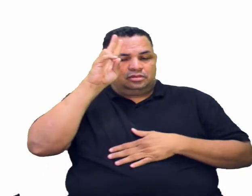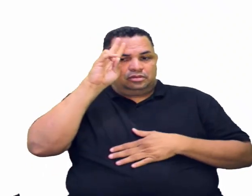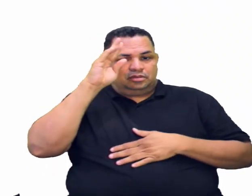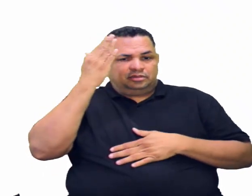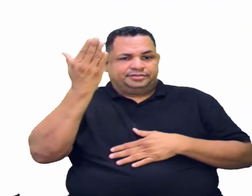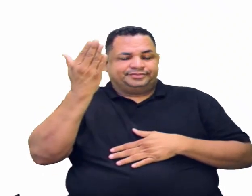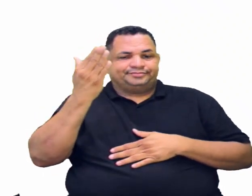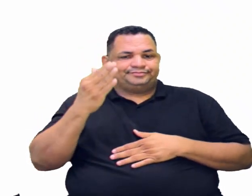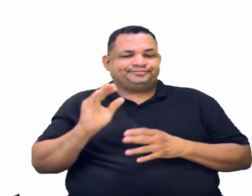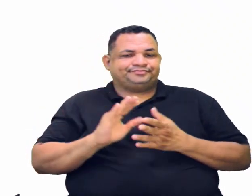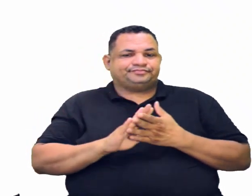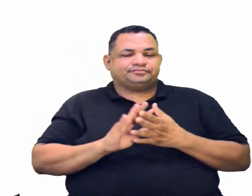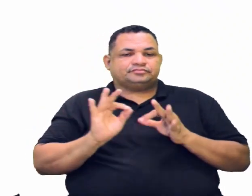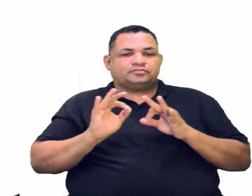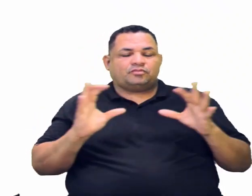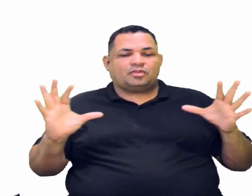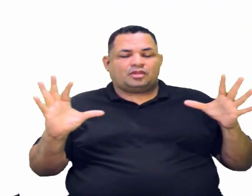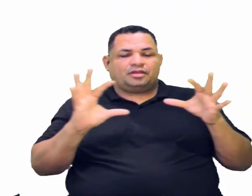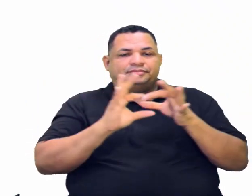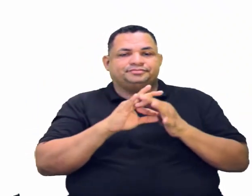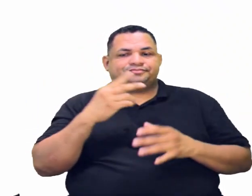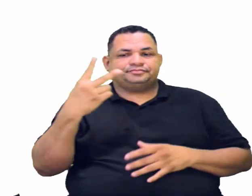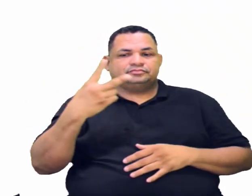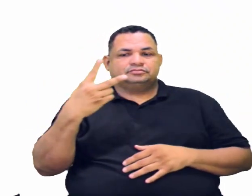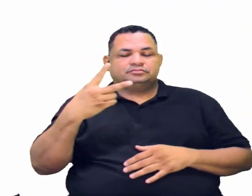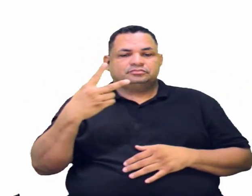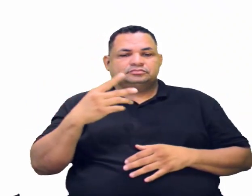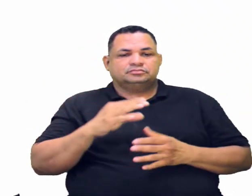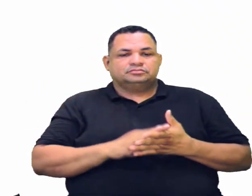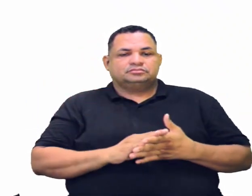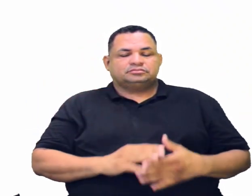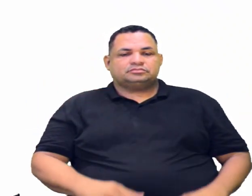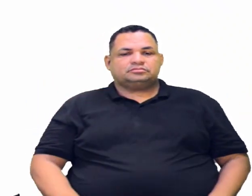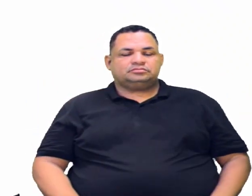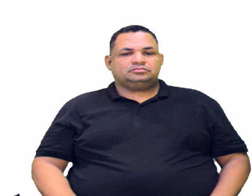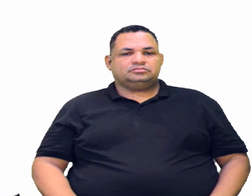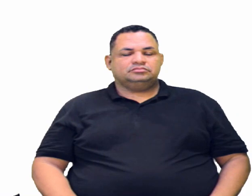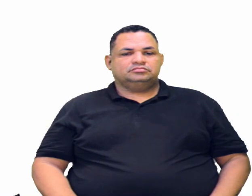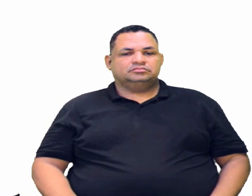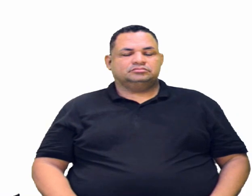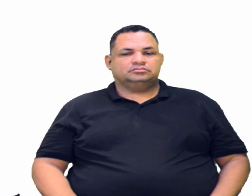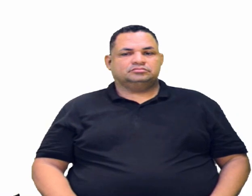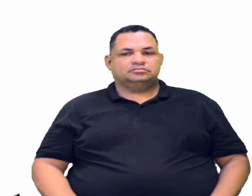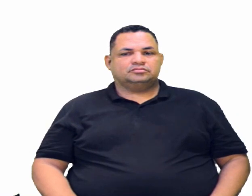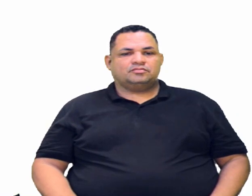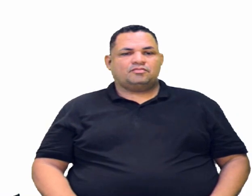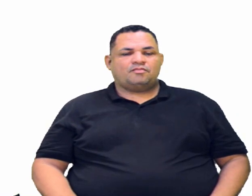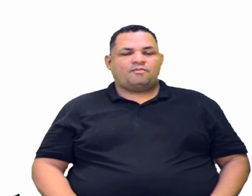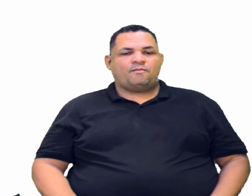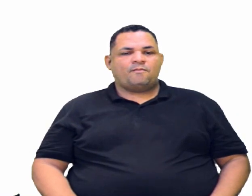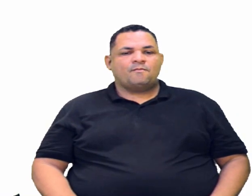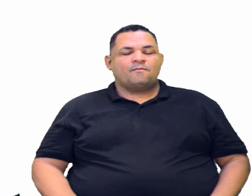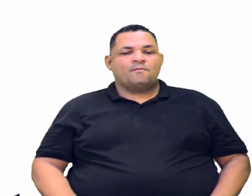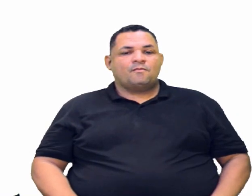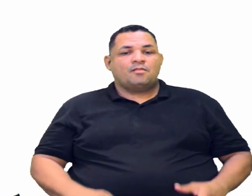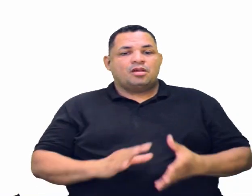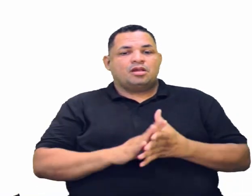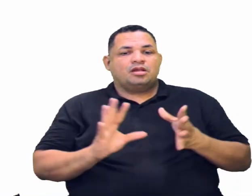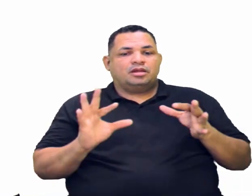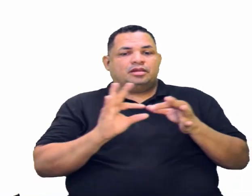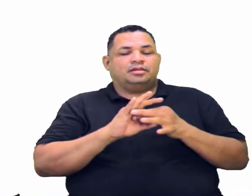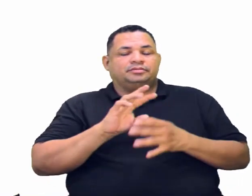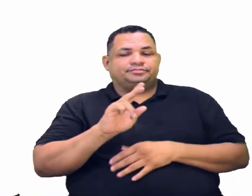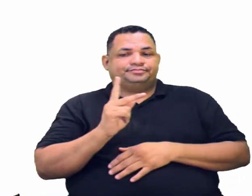hidrogenado da dupla ligação vai ser ele. Então, aqui vai se ligar o hidrogênio, o